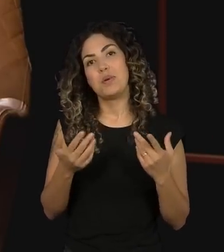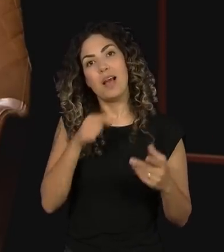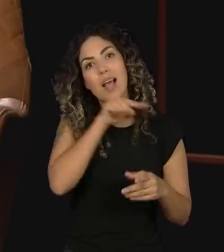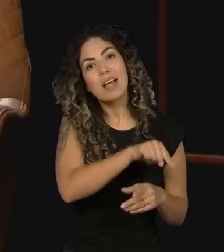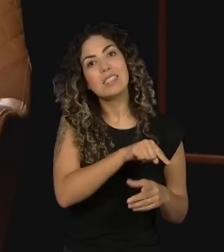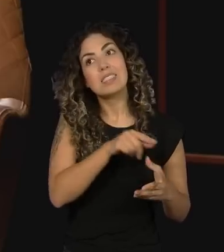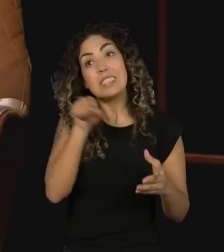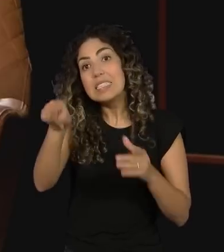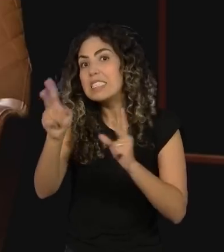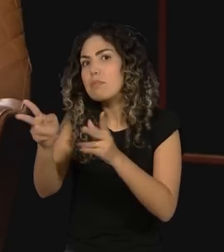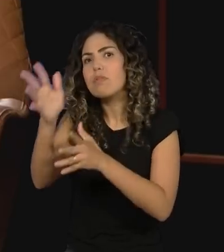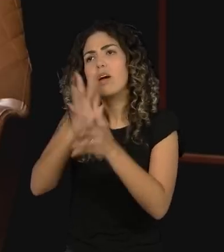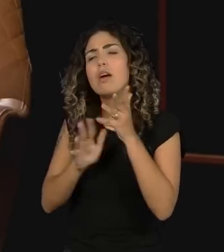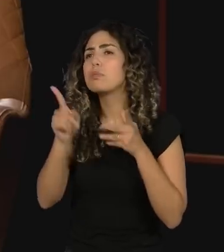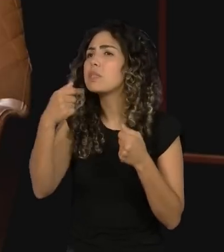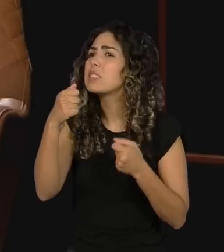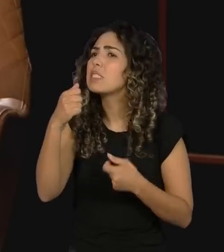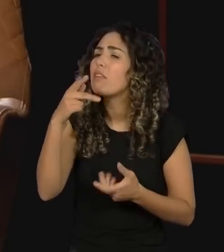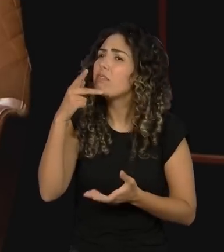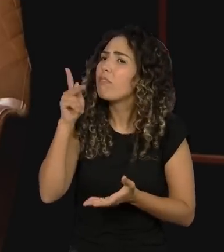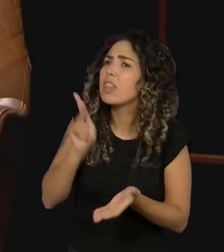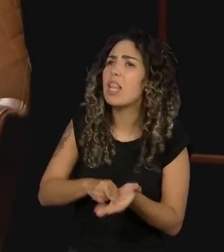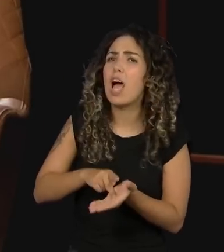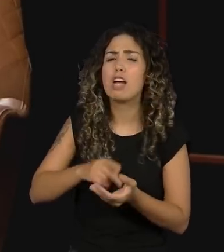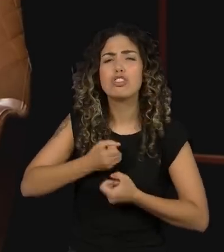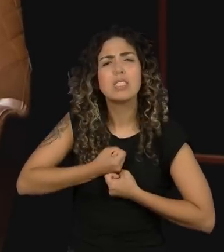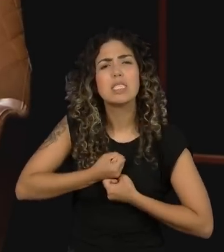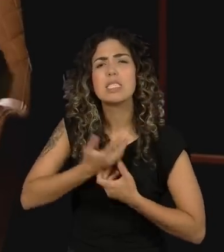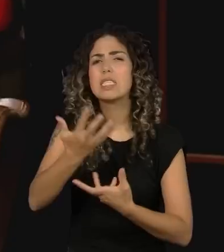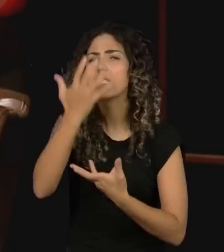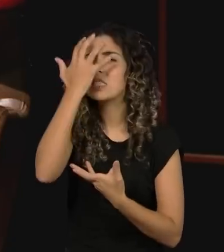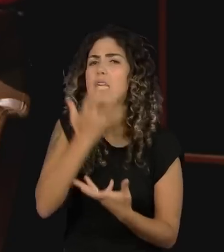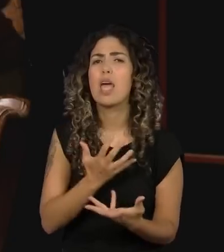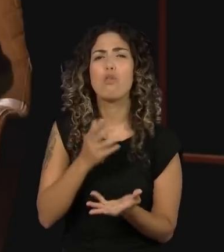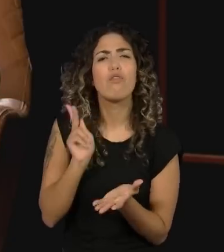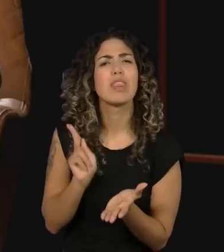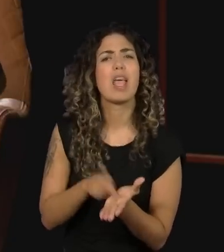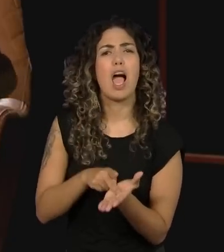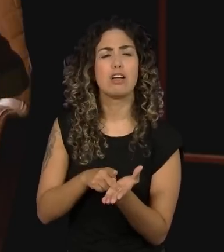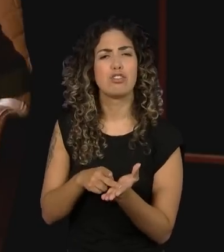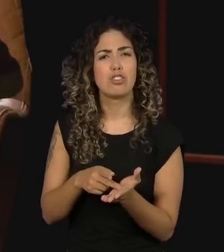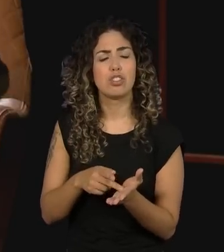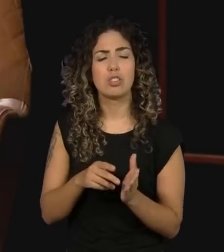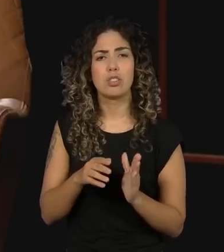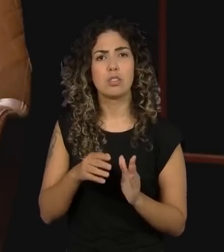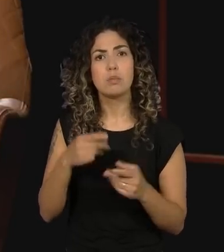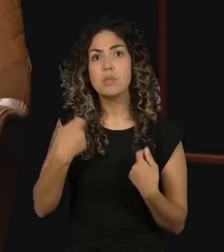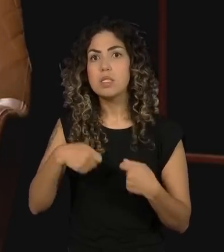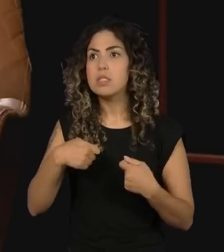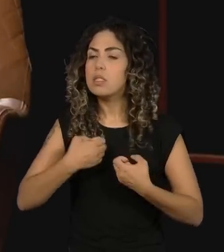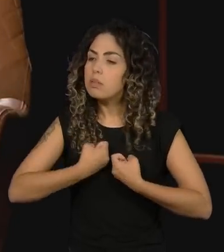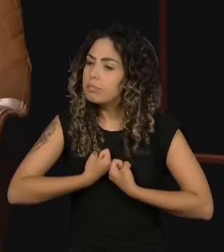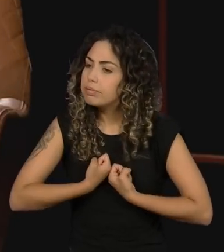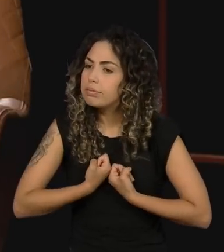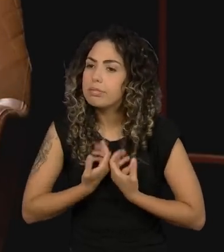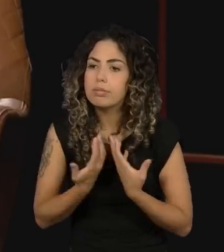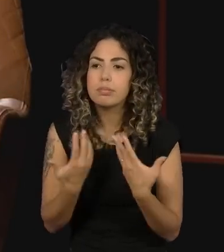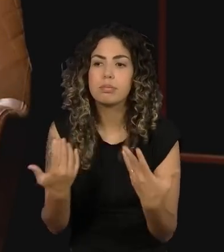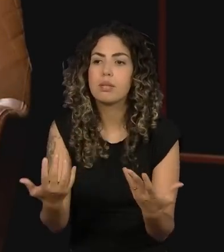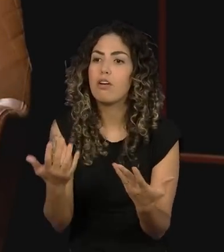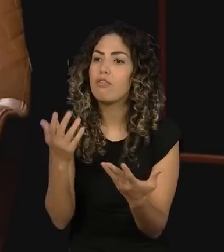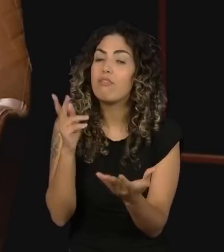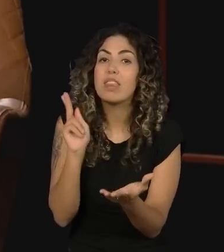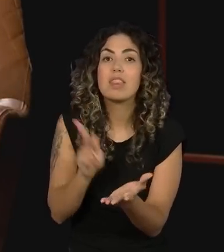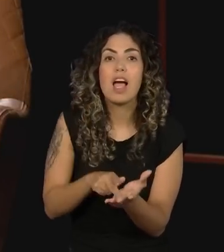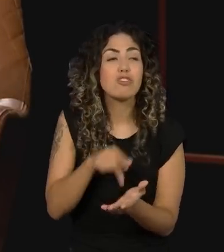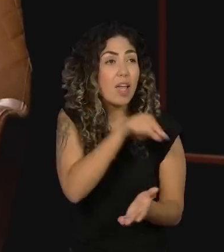sinceridade, Clarice. Não que você não seja sincera no teatro, mas você busca a verdade, algo muito concreto, sempre